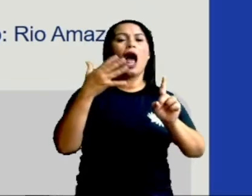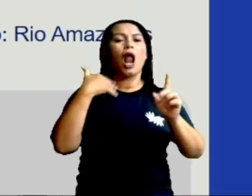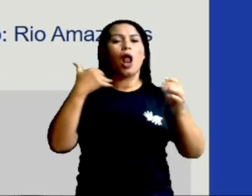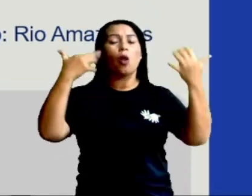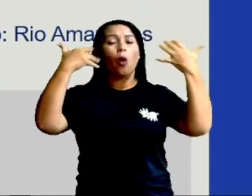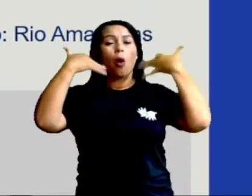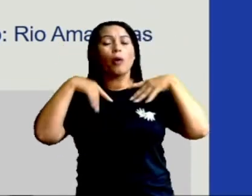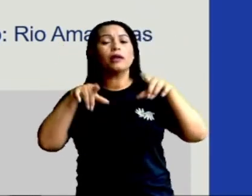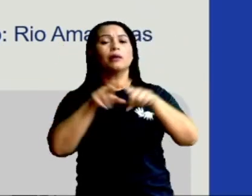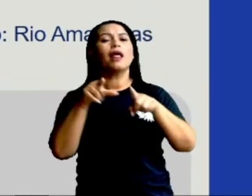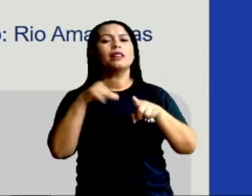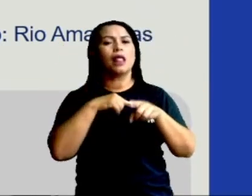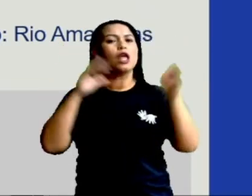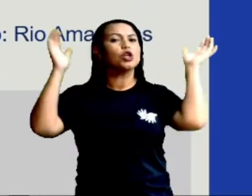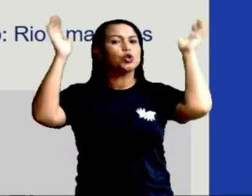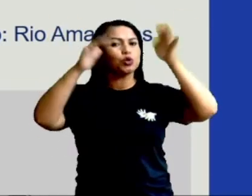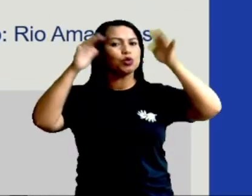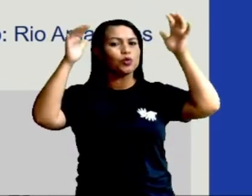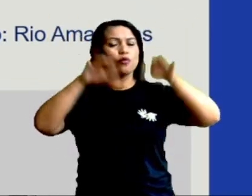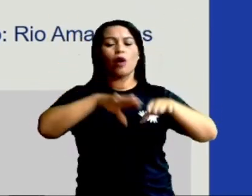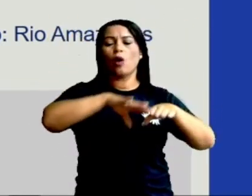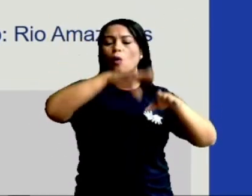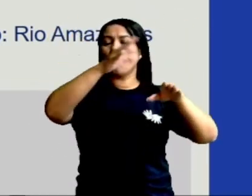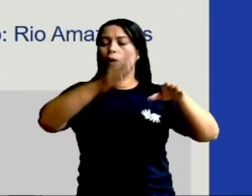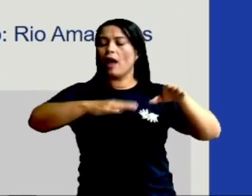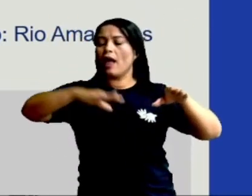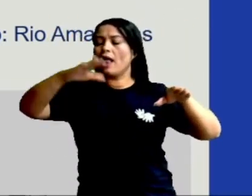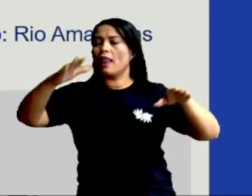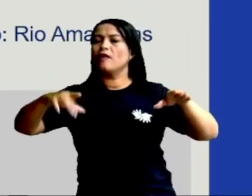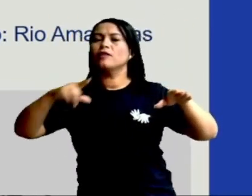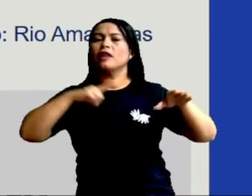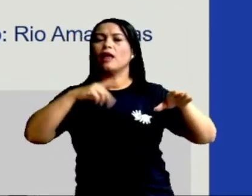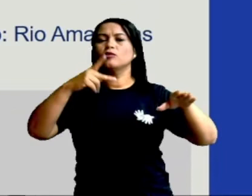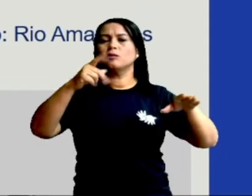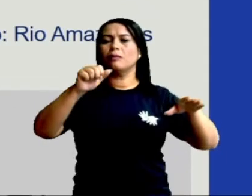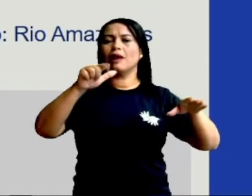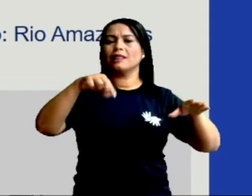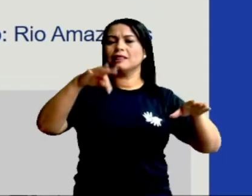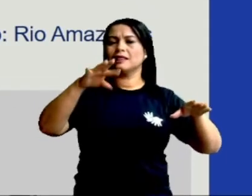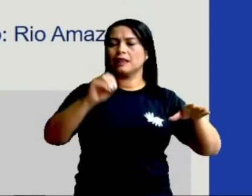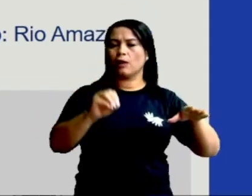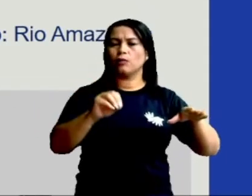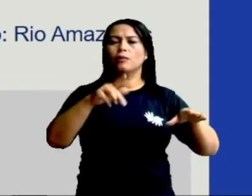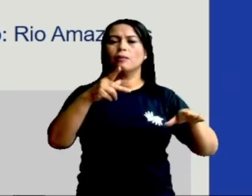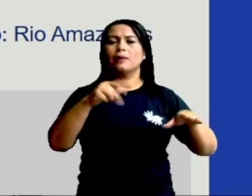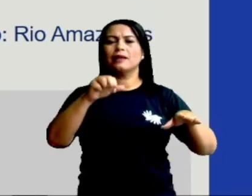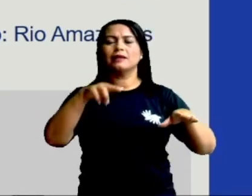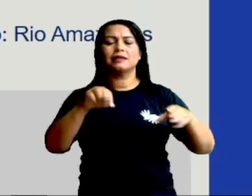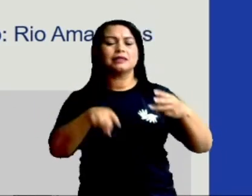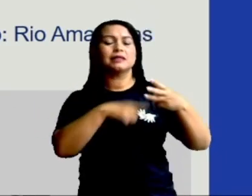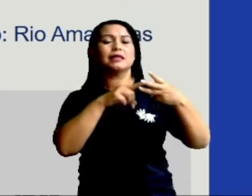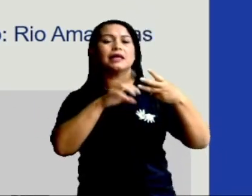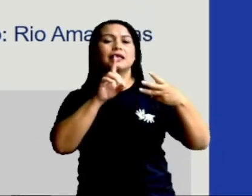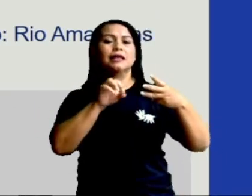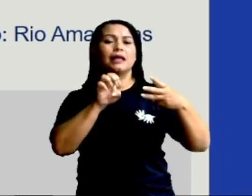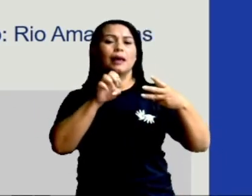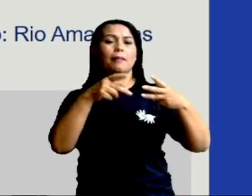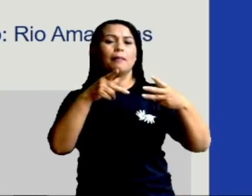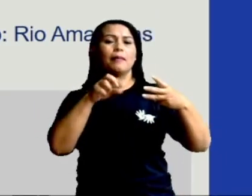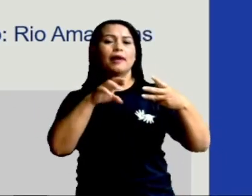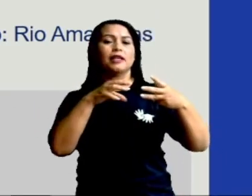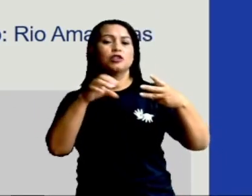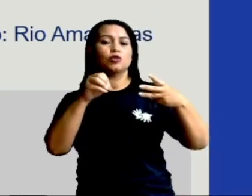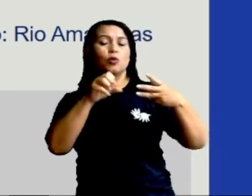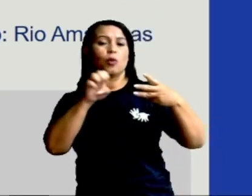quantidade de chuvas o relevo é marcado por planaltos planícies e depressões o ponto mais elevado